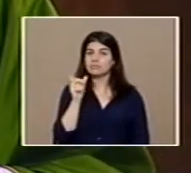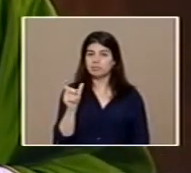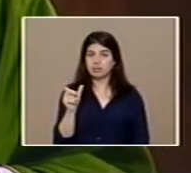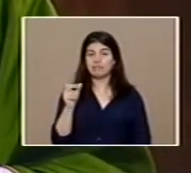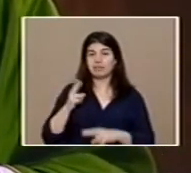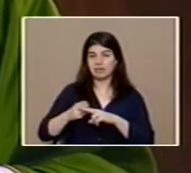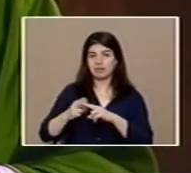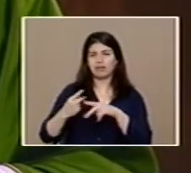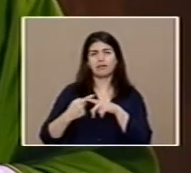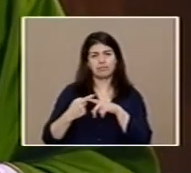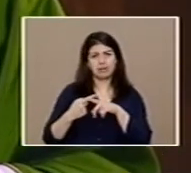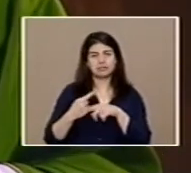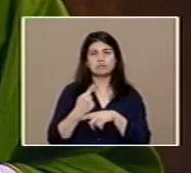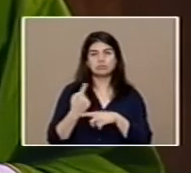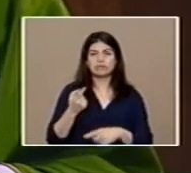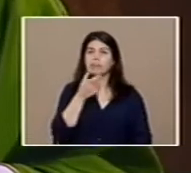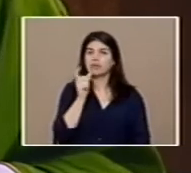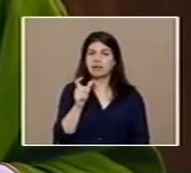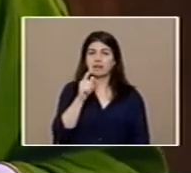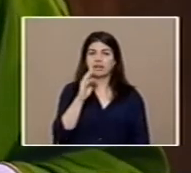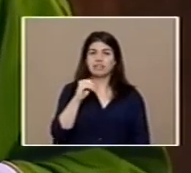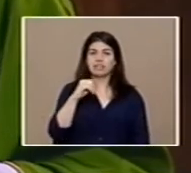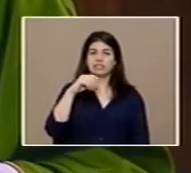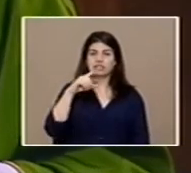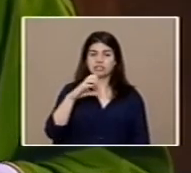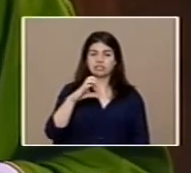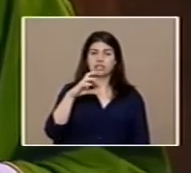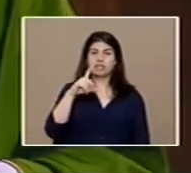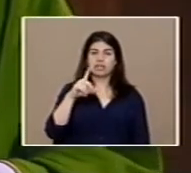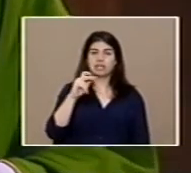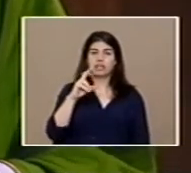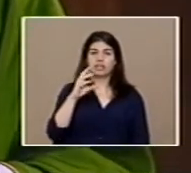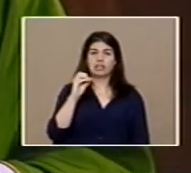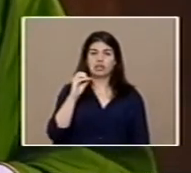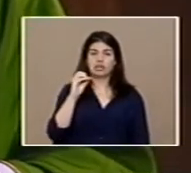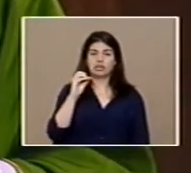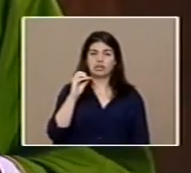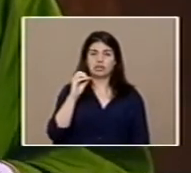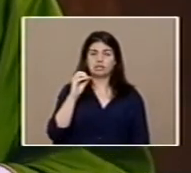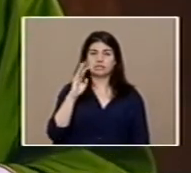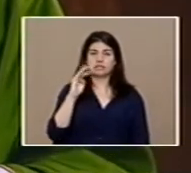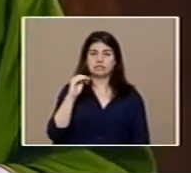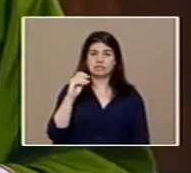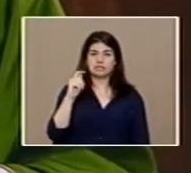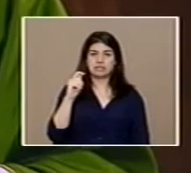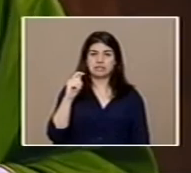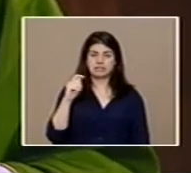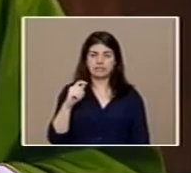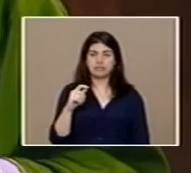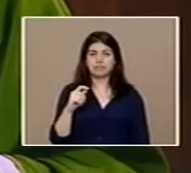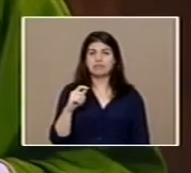esclerocardia esclera o Card a dureza de coração significa sem coração não ter coração